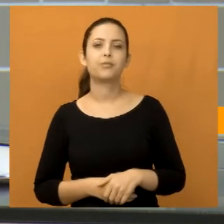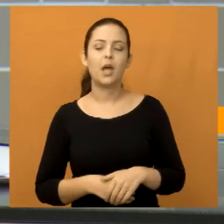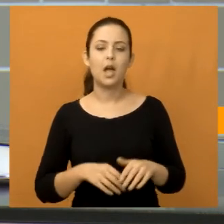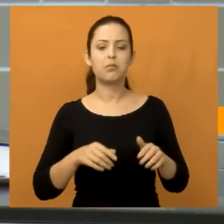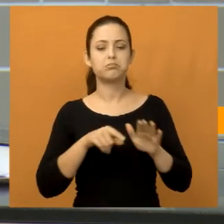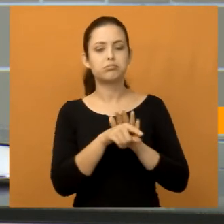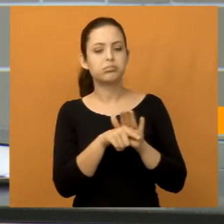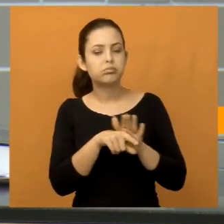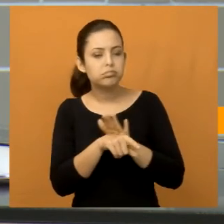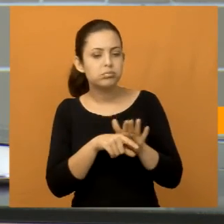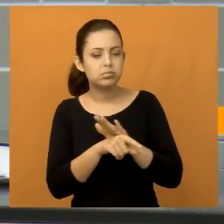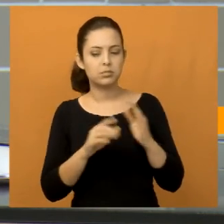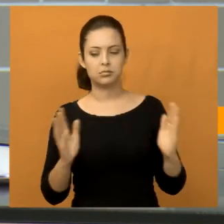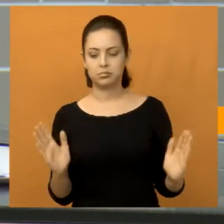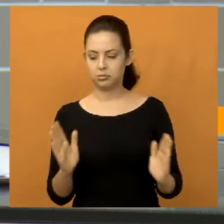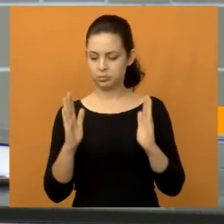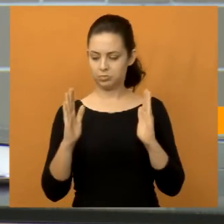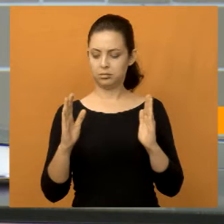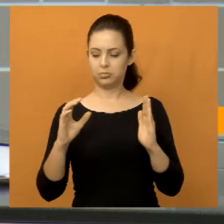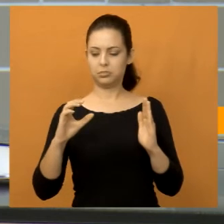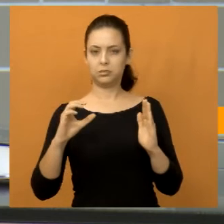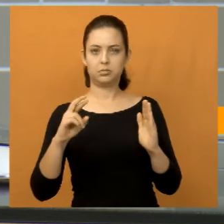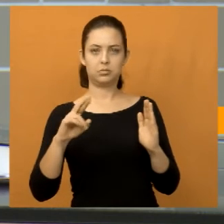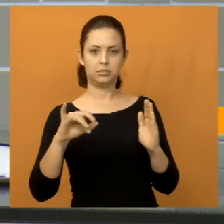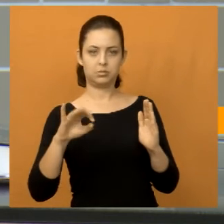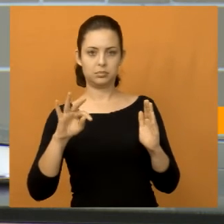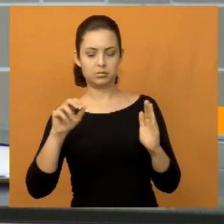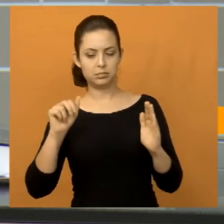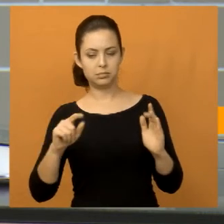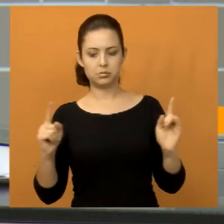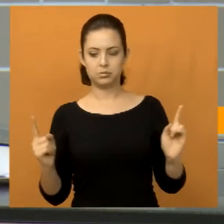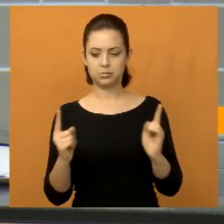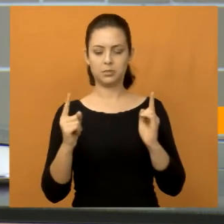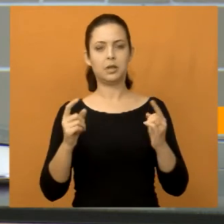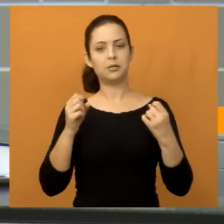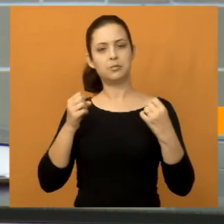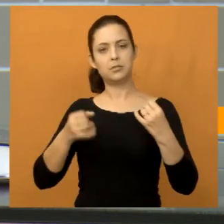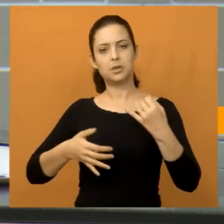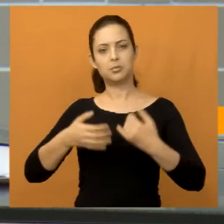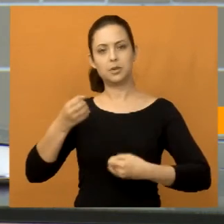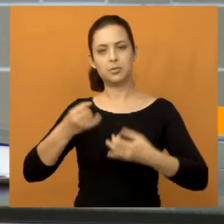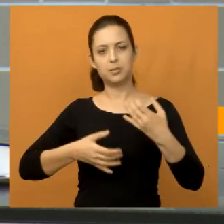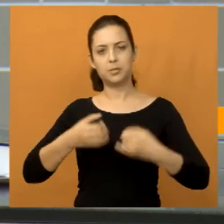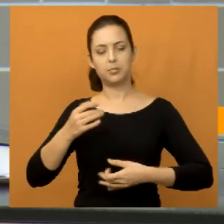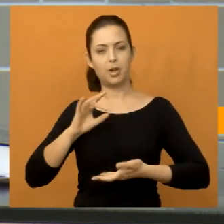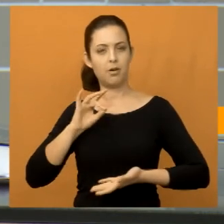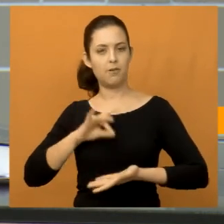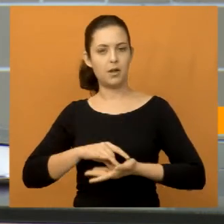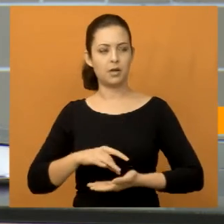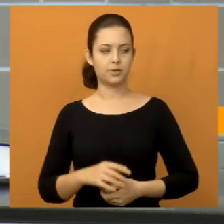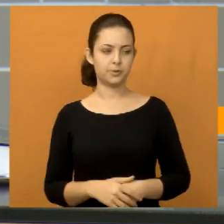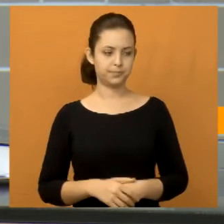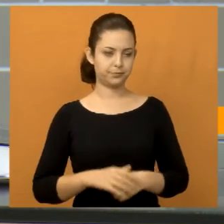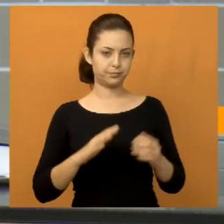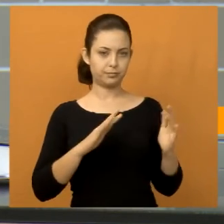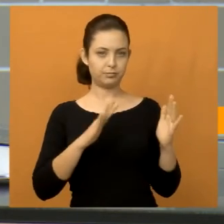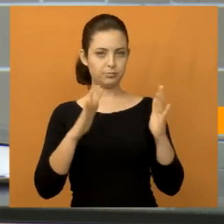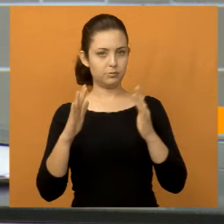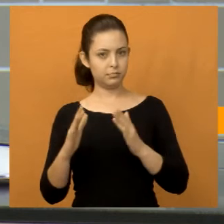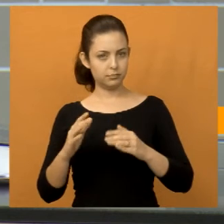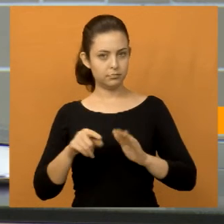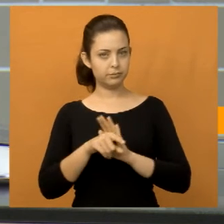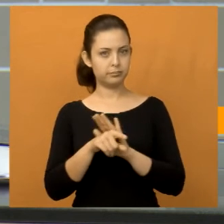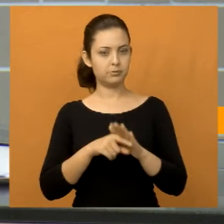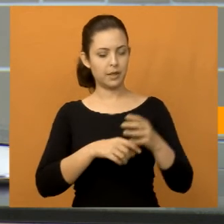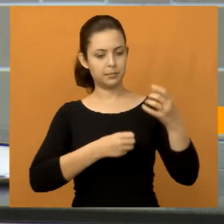acariação e, frente ao senhor Christian Lemos, prestou esclarecimento sobre os fatos. Durante a